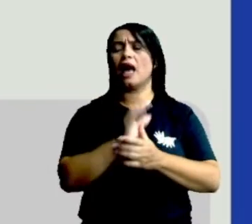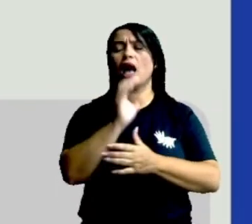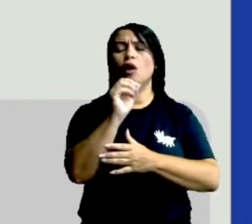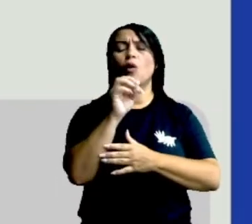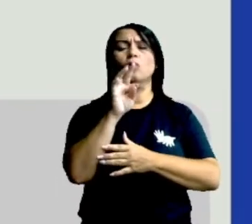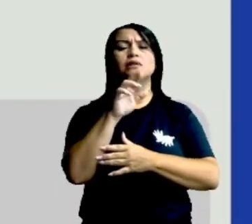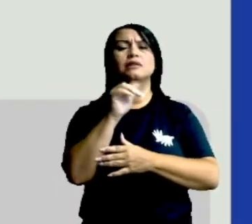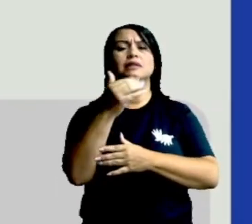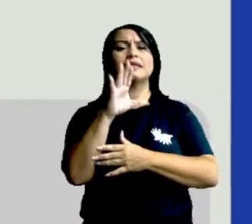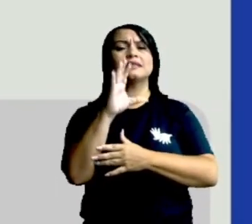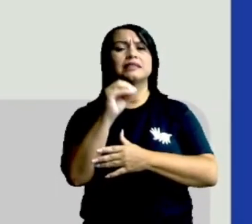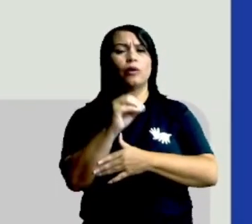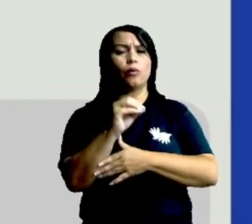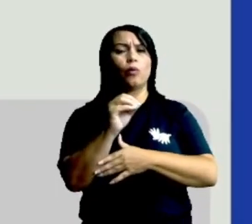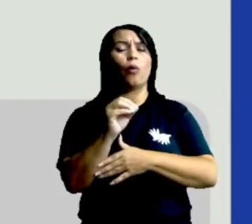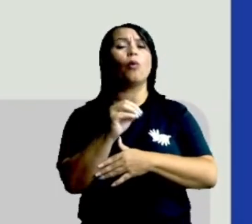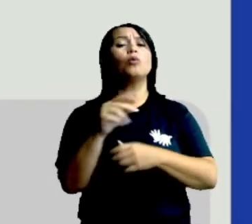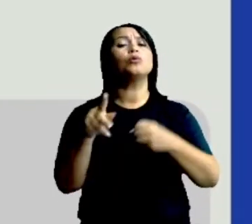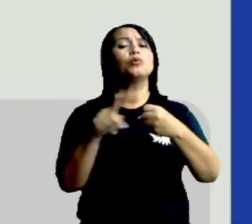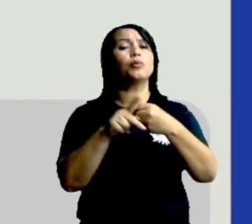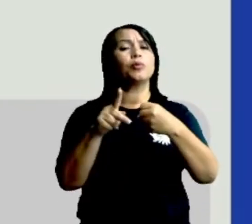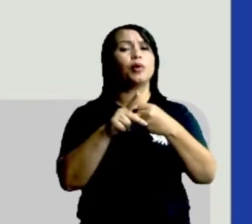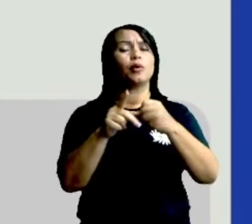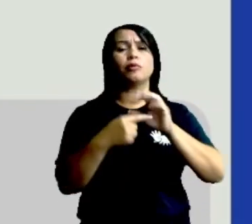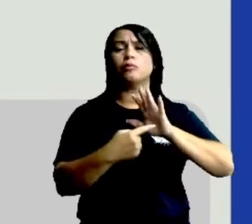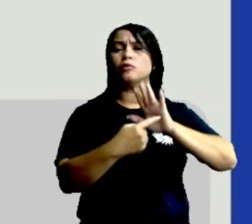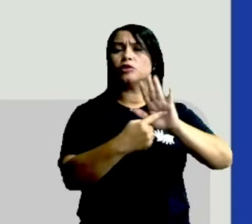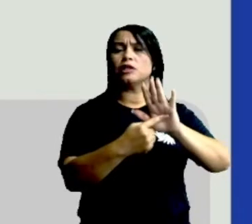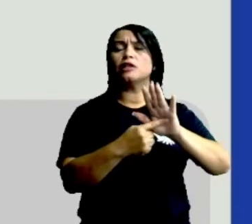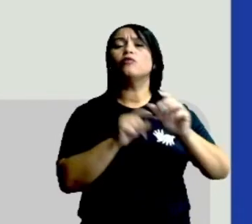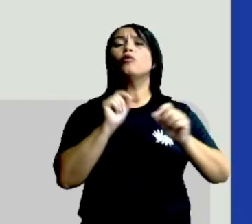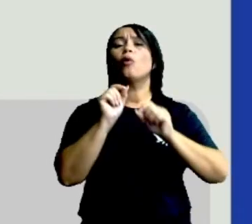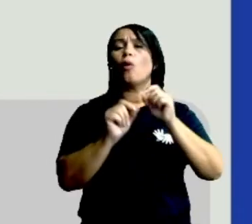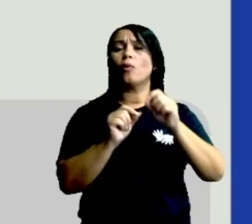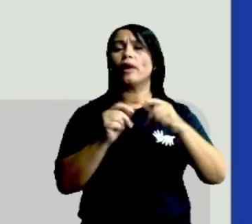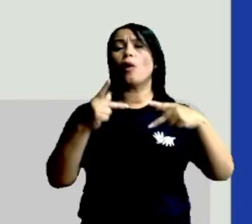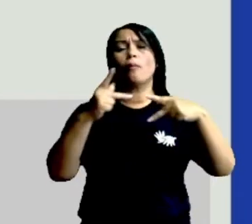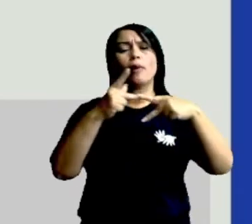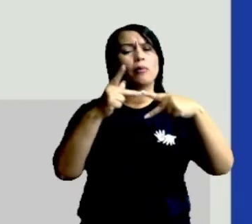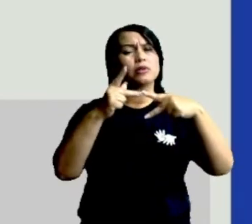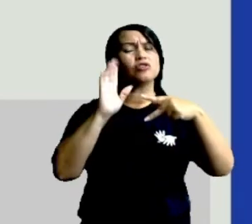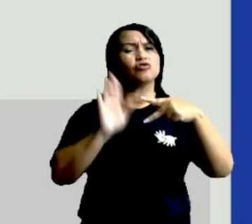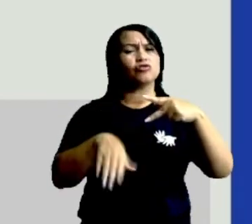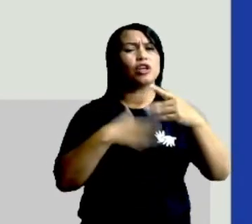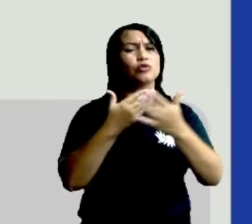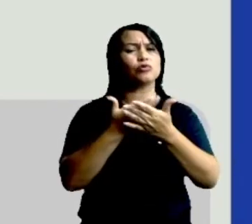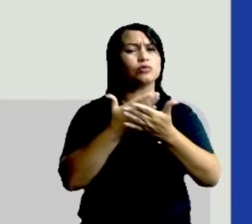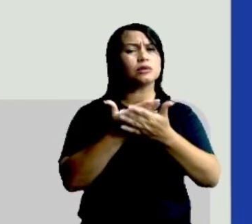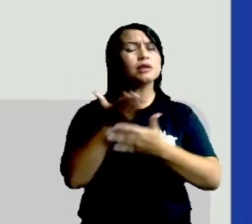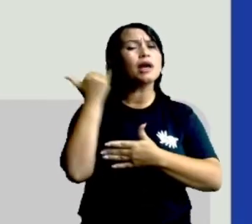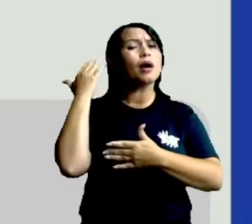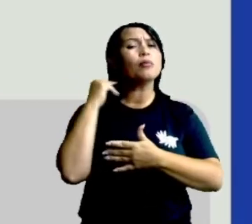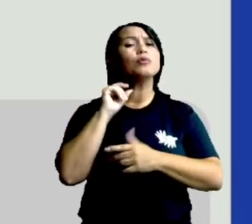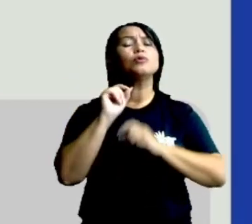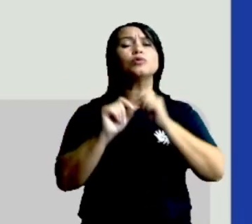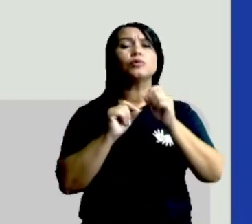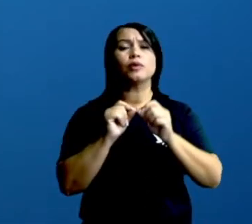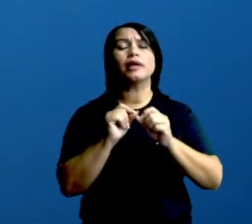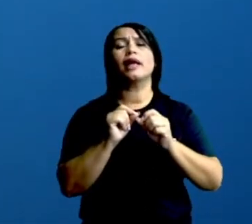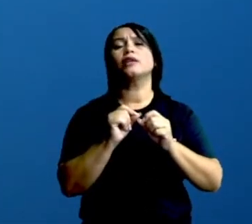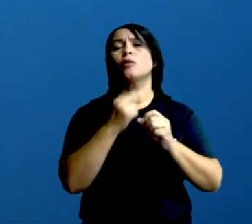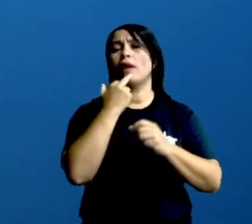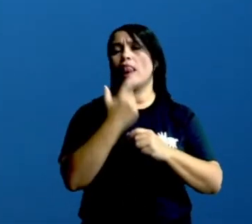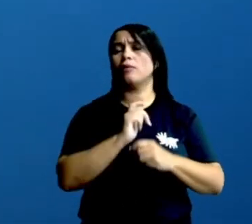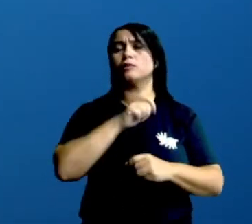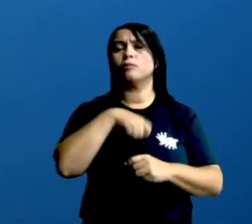do pronome demonstrativo com preposição. A gente já estudou as contrações de língua espanhola quando a gente estudou